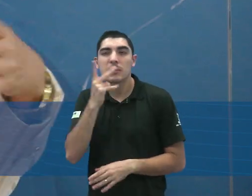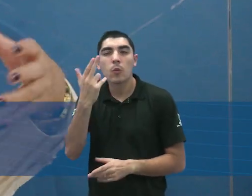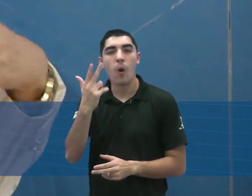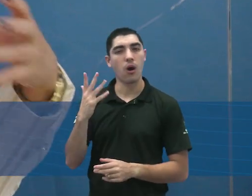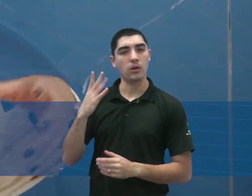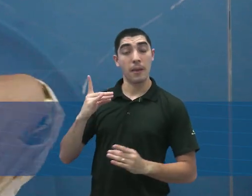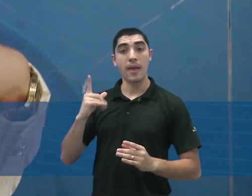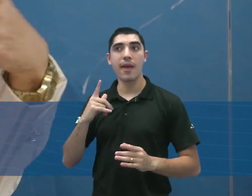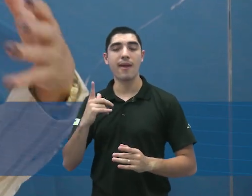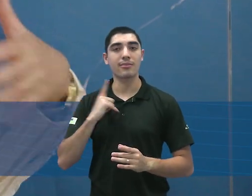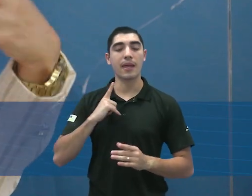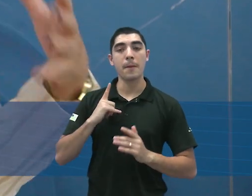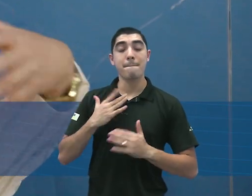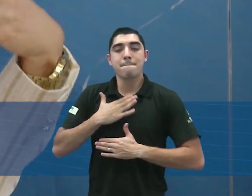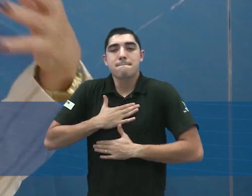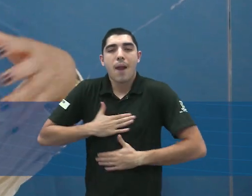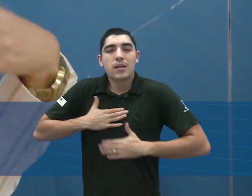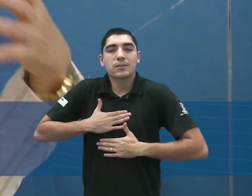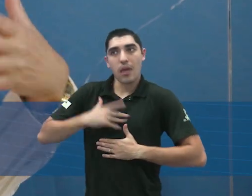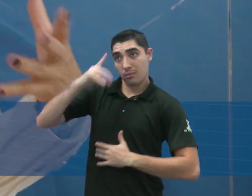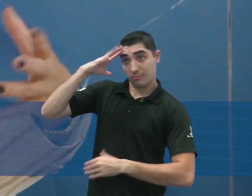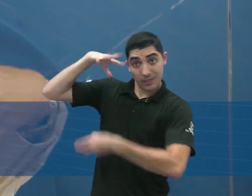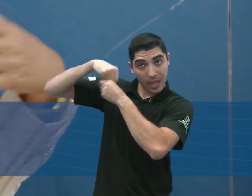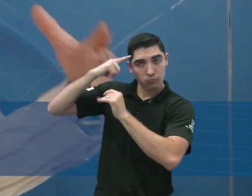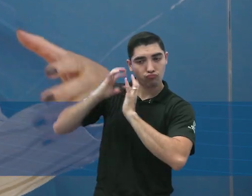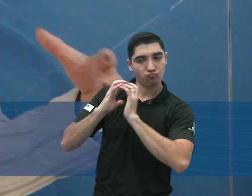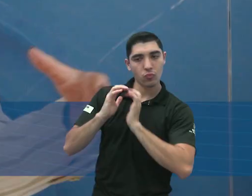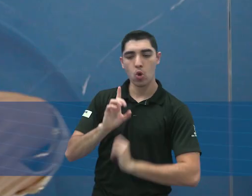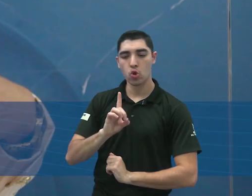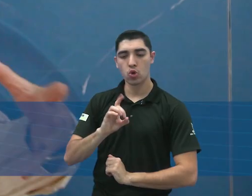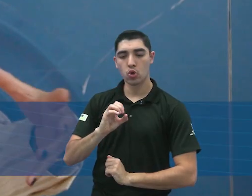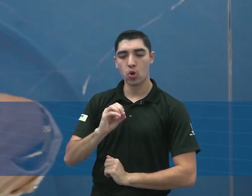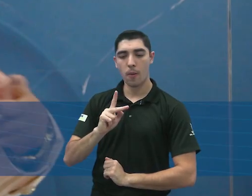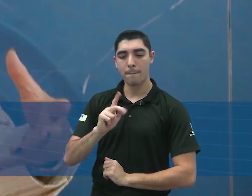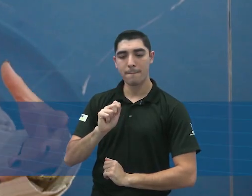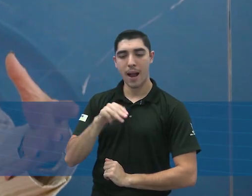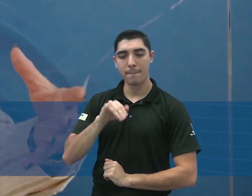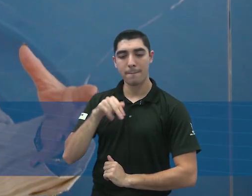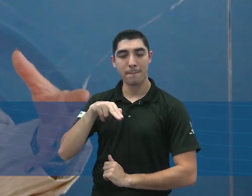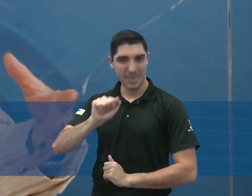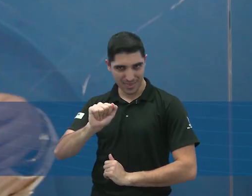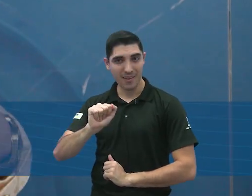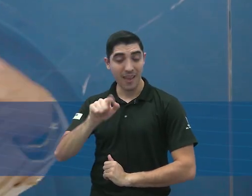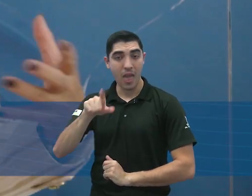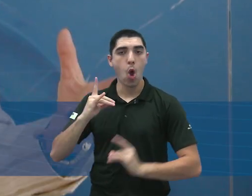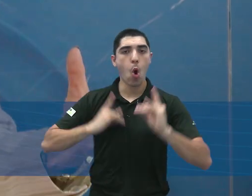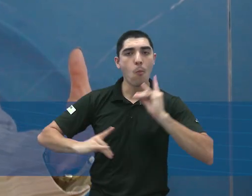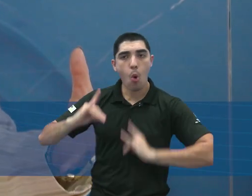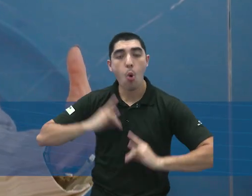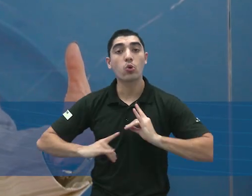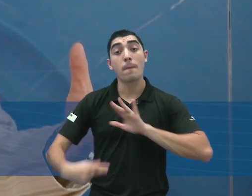que é aquele prazer momentâneo, que o cérebro é alimentado, existe uma euforia, uma adrenalina para realizar, e é um prazer momentâneo. Depois que